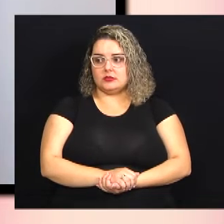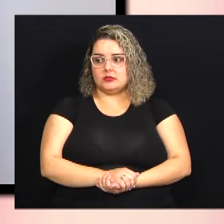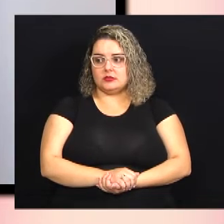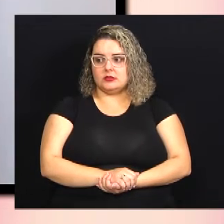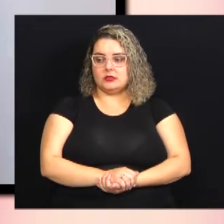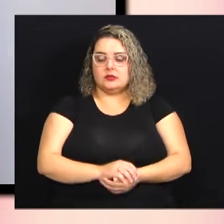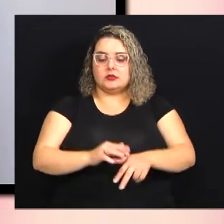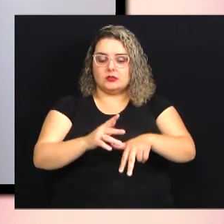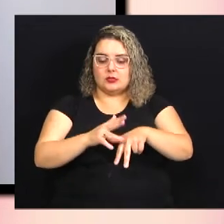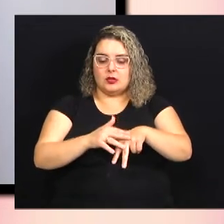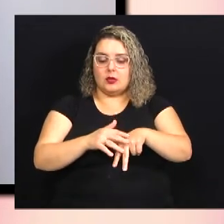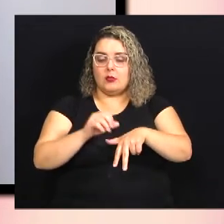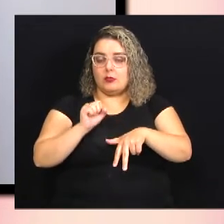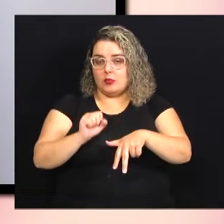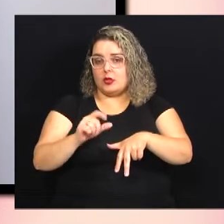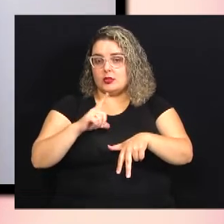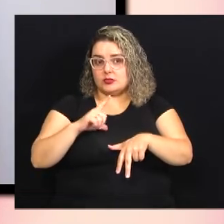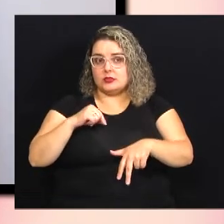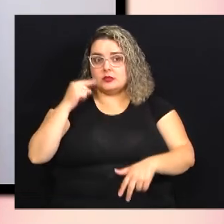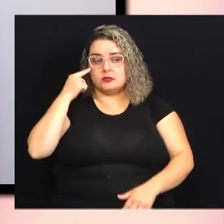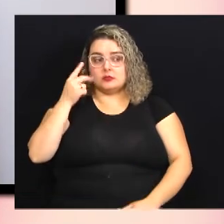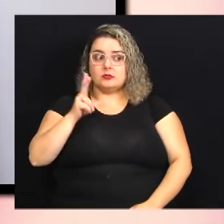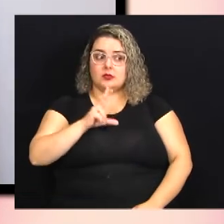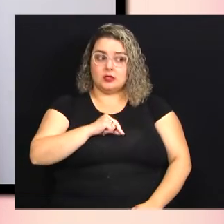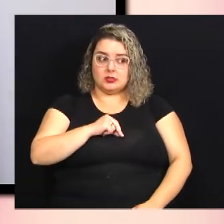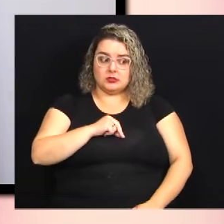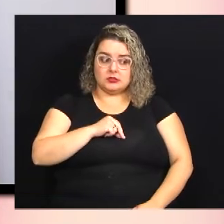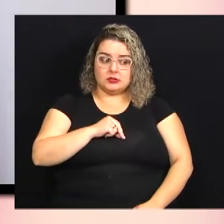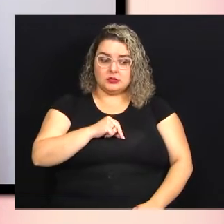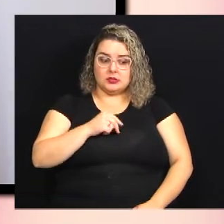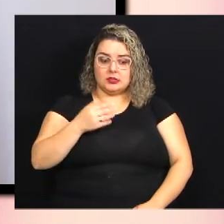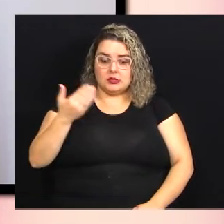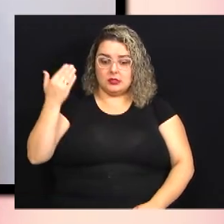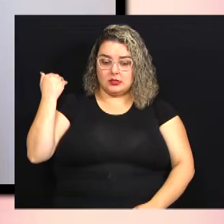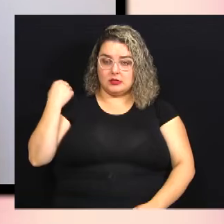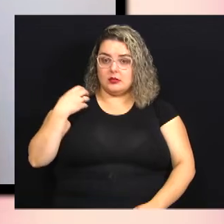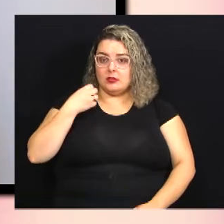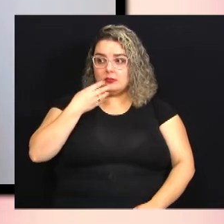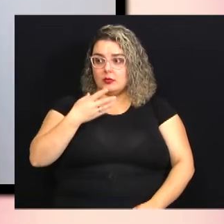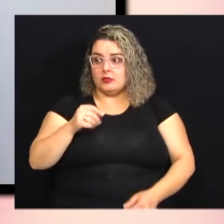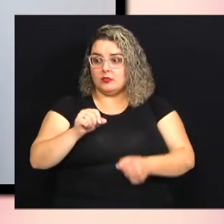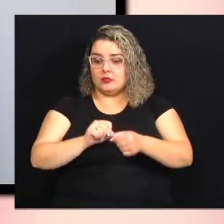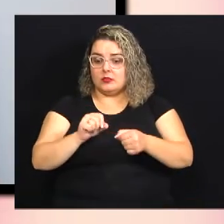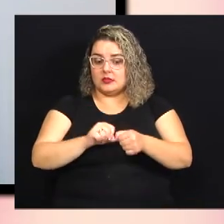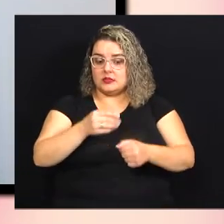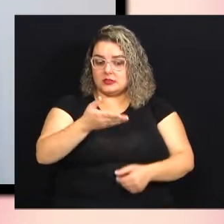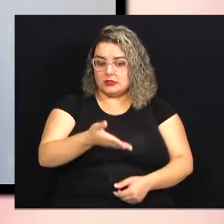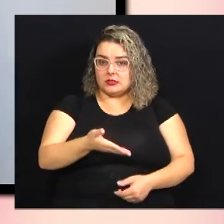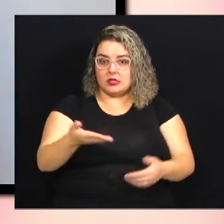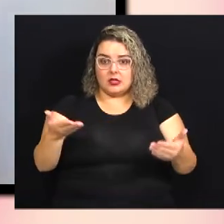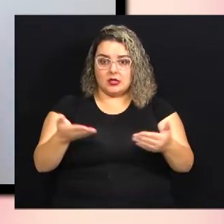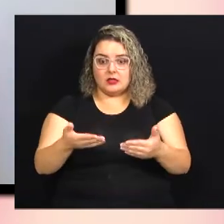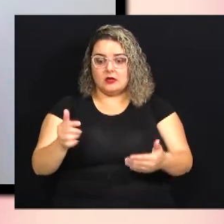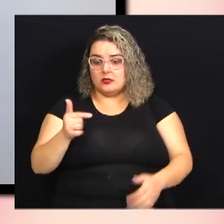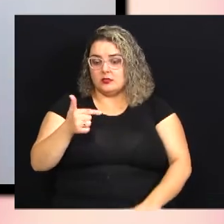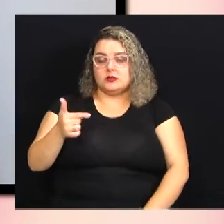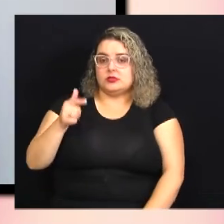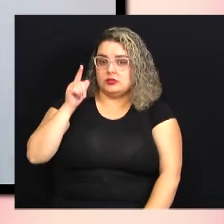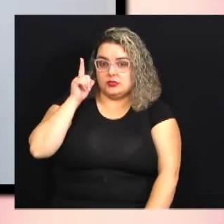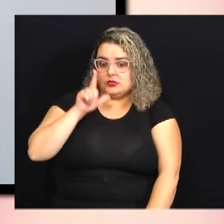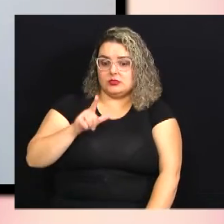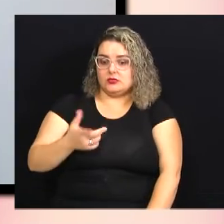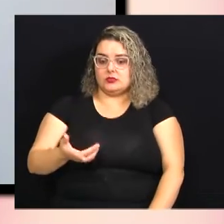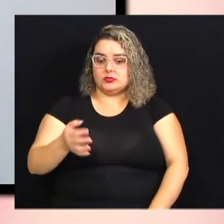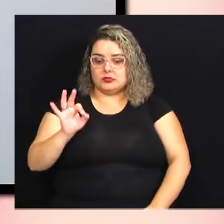o paciente pode ter noção, nossa, eu era tão bom para fazer determinada coisa, agora eu não estou